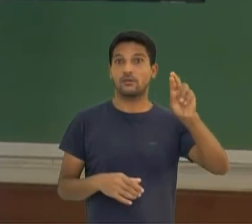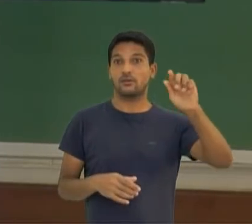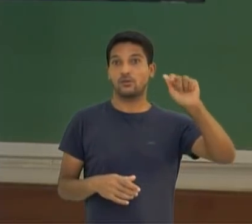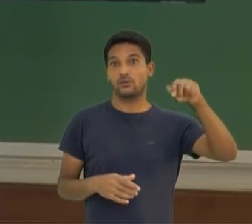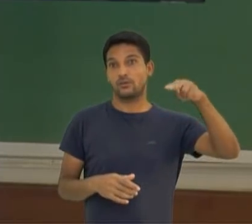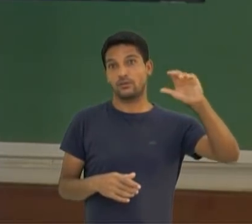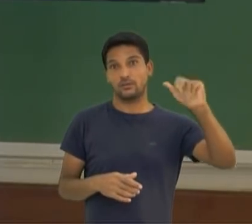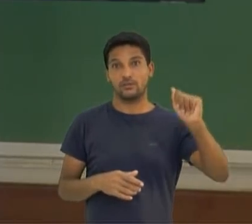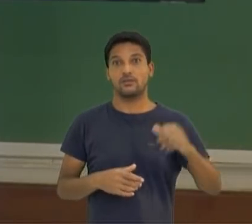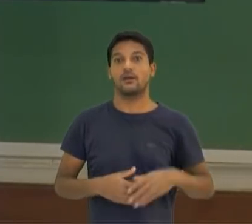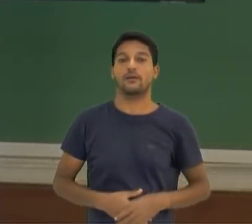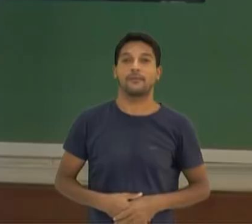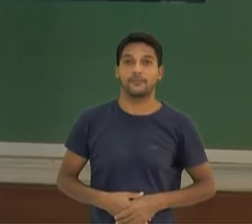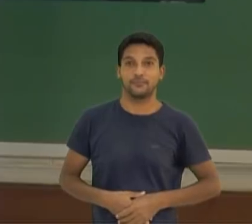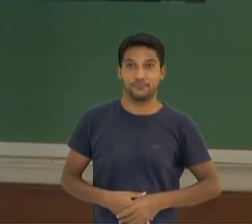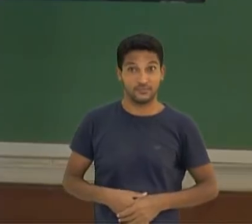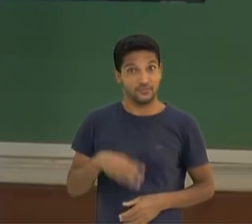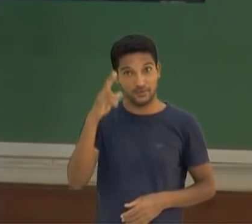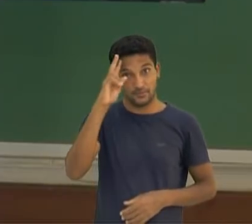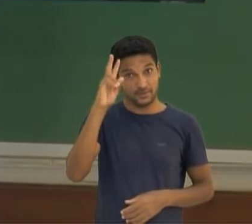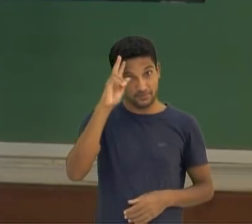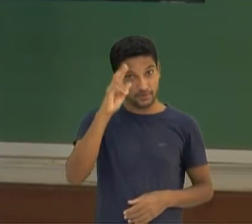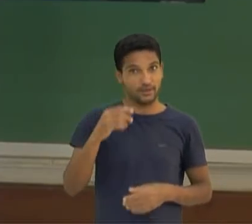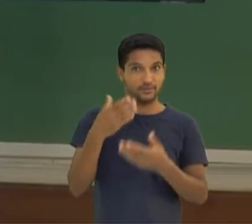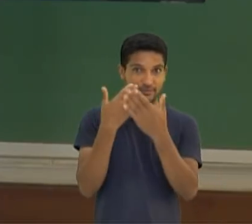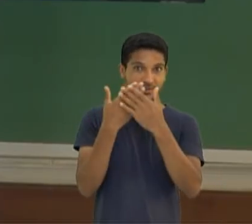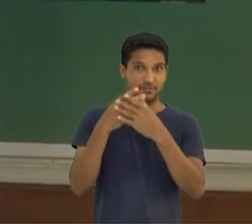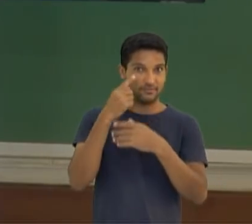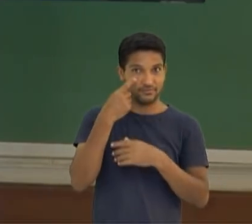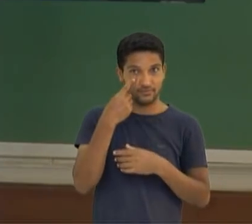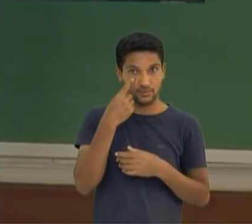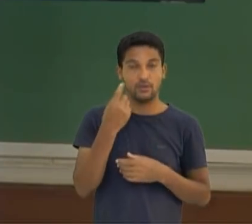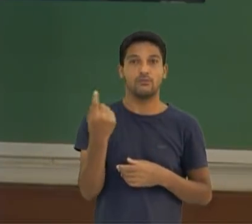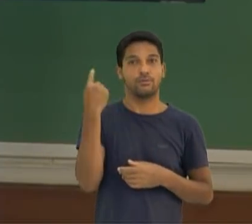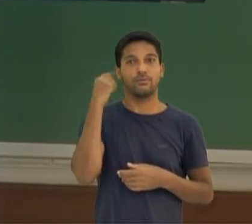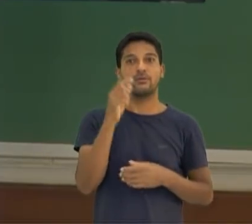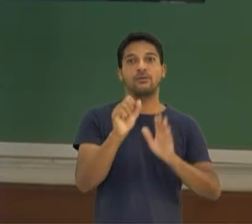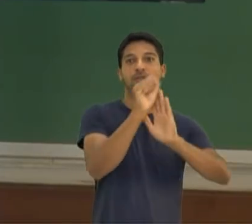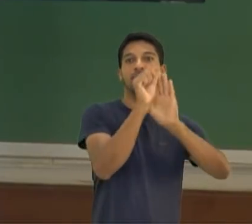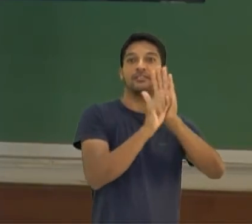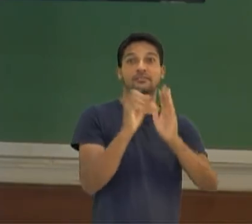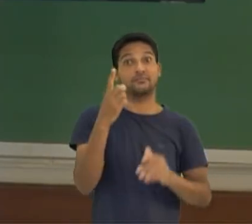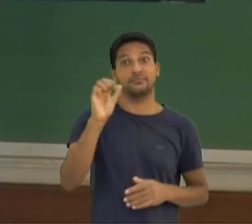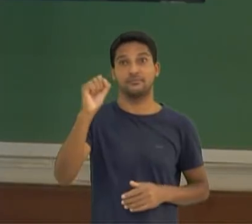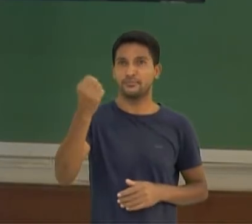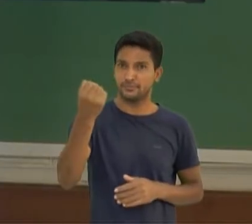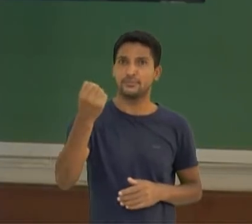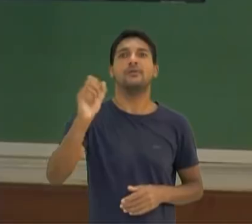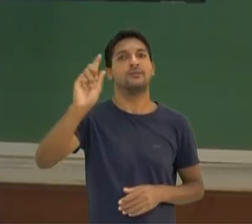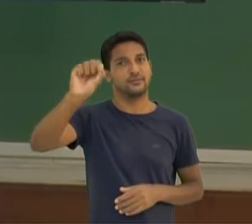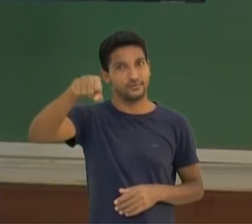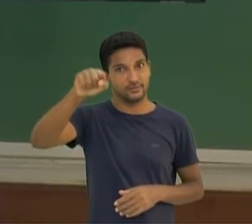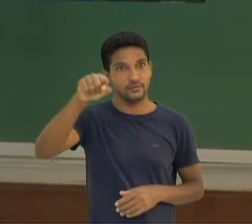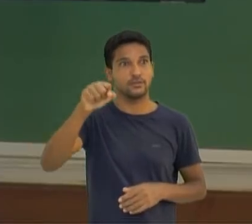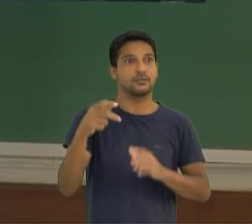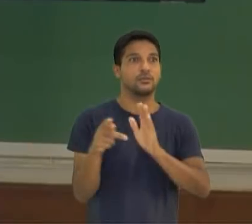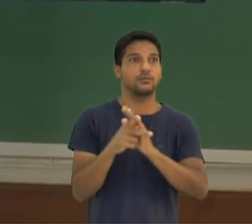questão da história da química orgânica, né? Lá no século XVIII, sim, século XVIII,